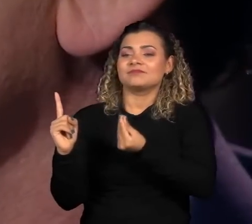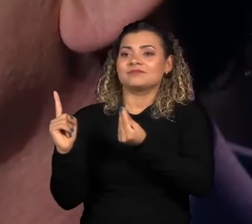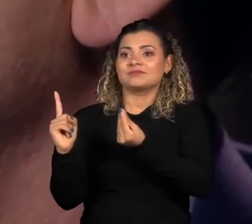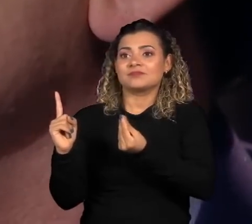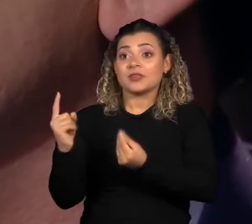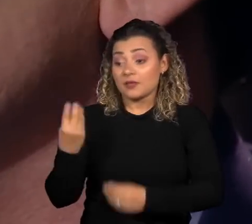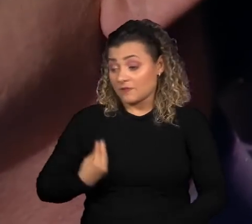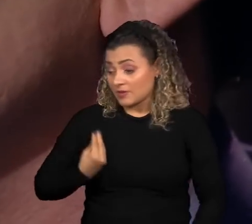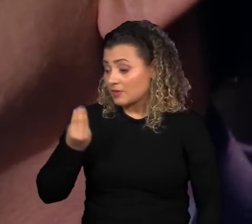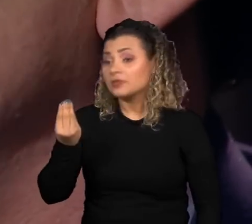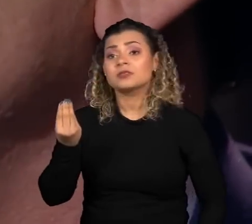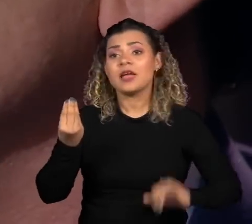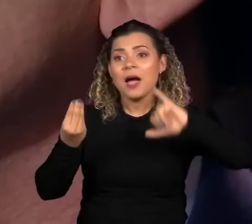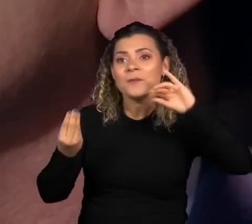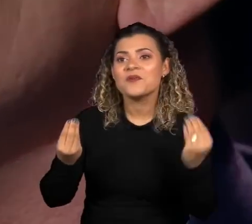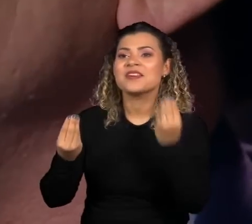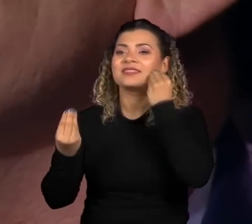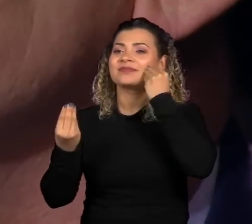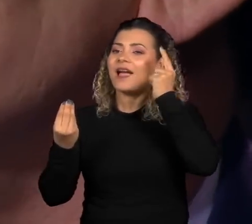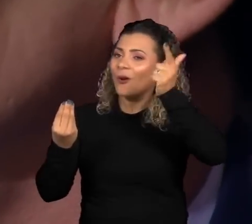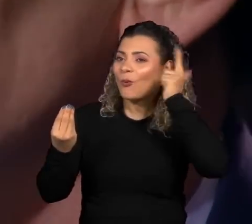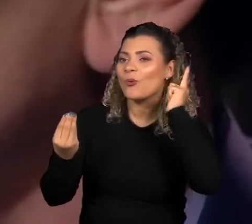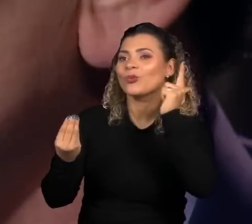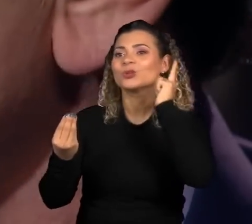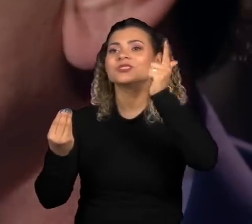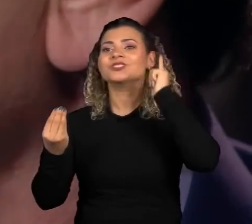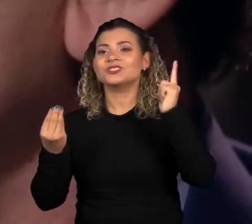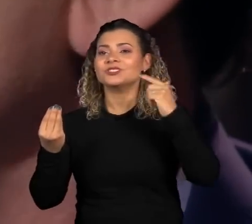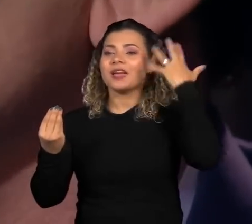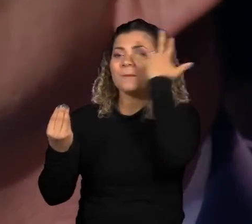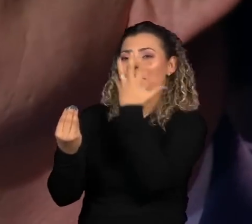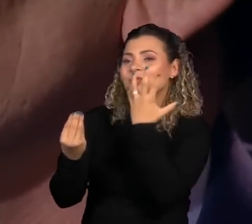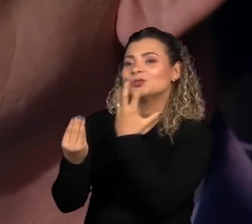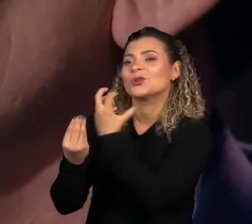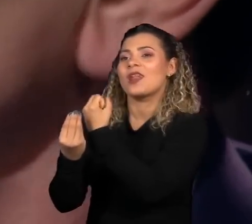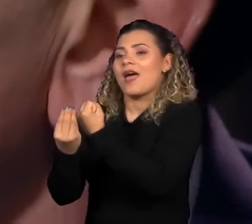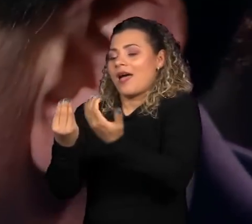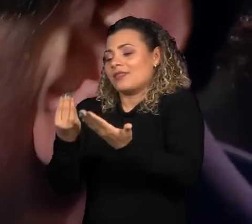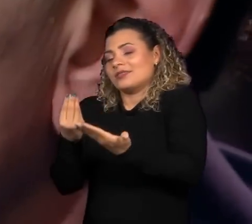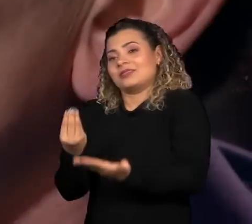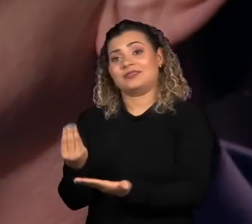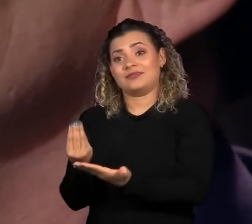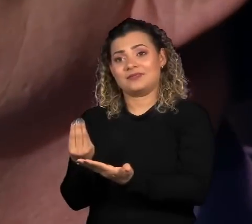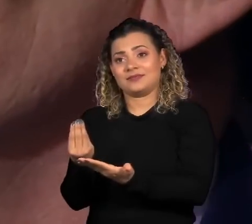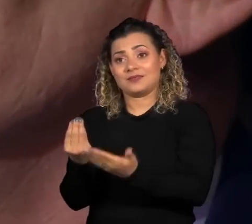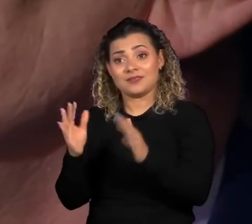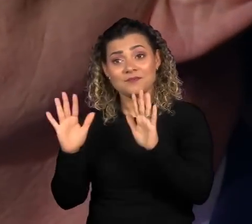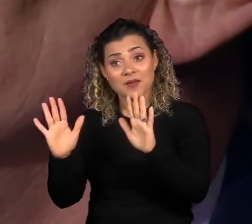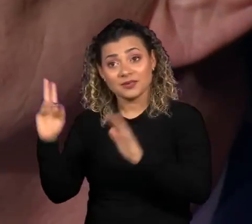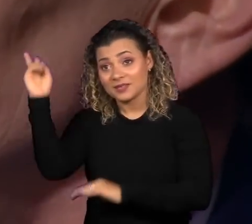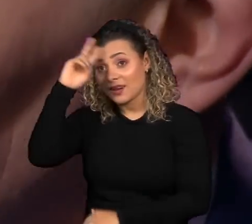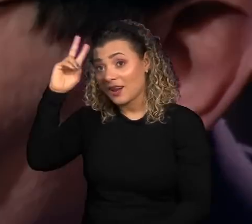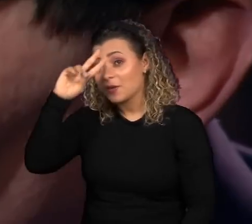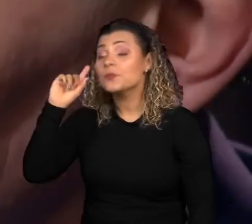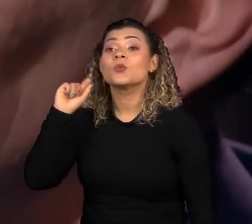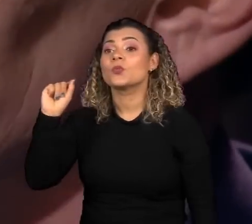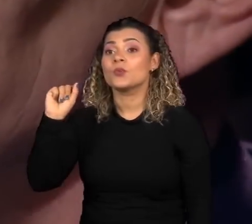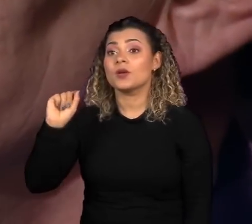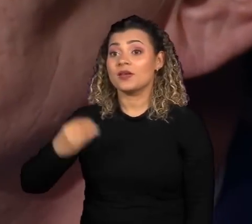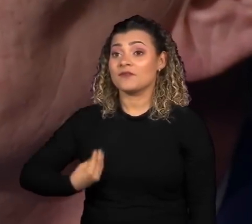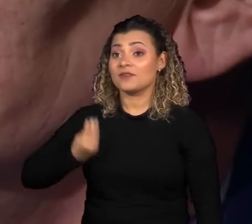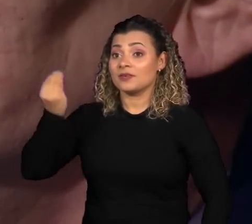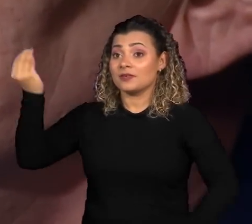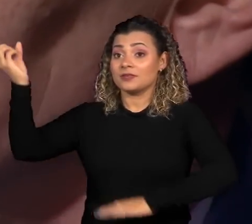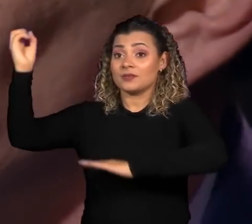ser zelada, ser apaixonada, se viver de forma apaixonante. Mas lembrando que no final do